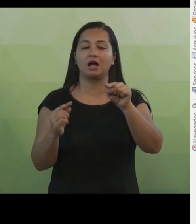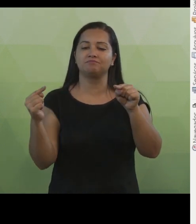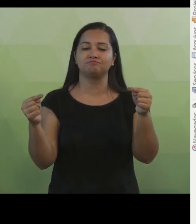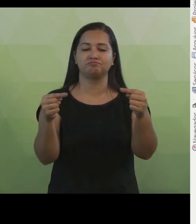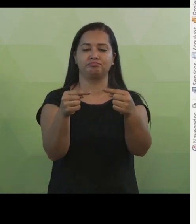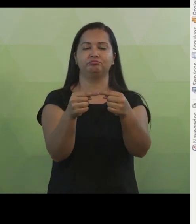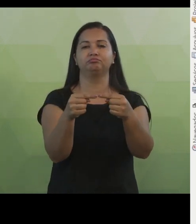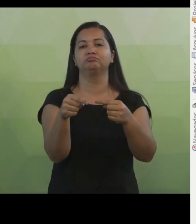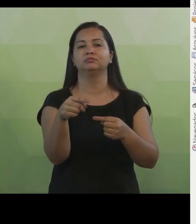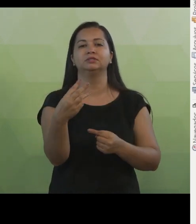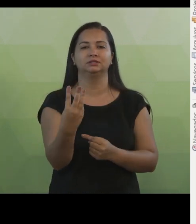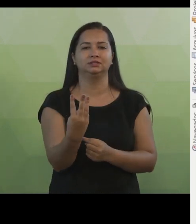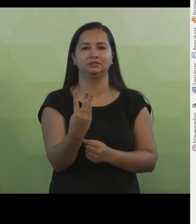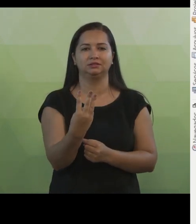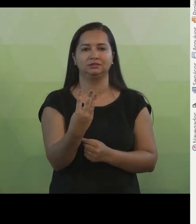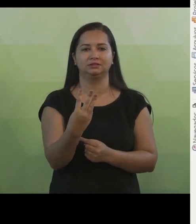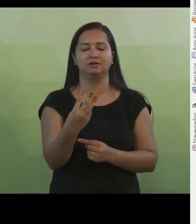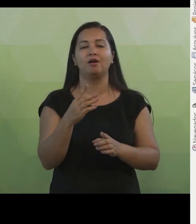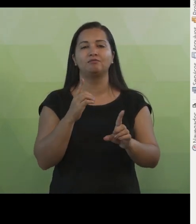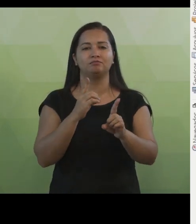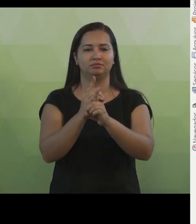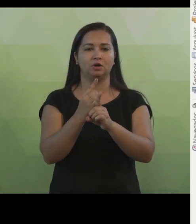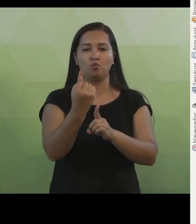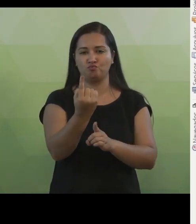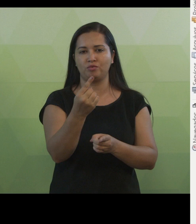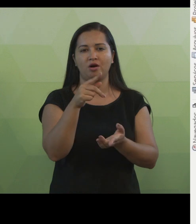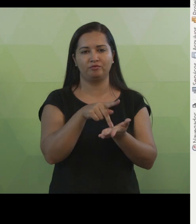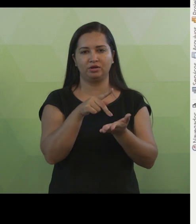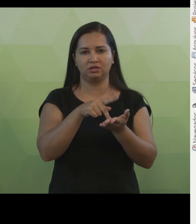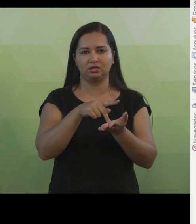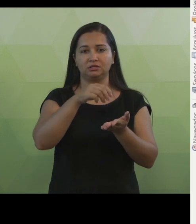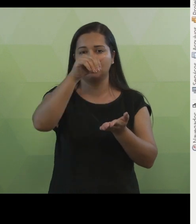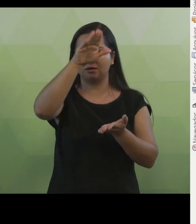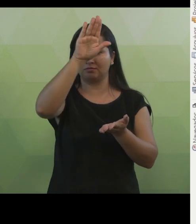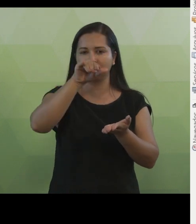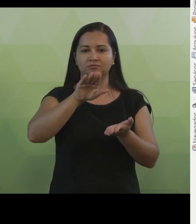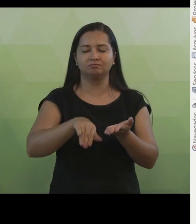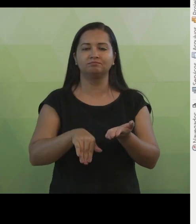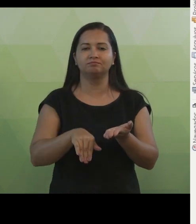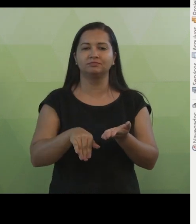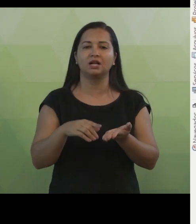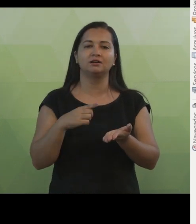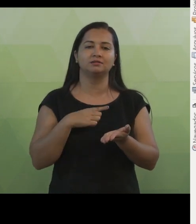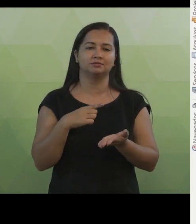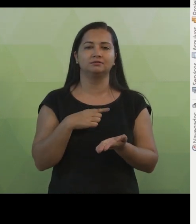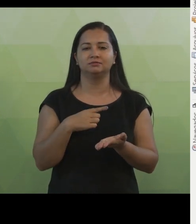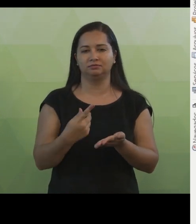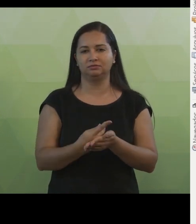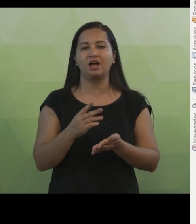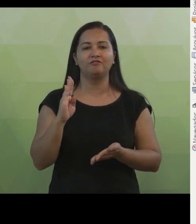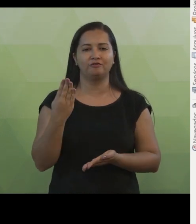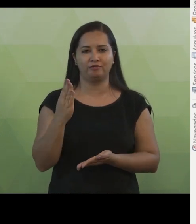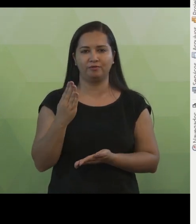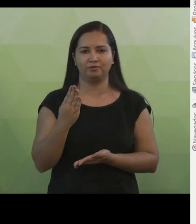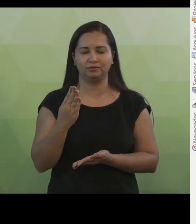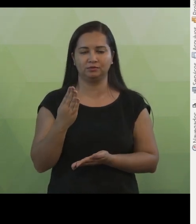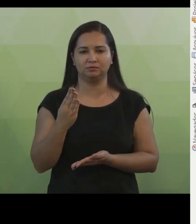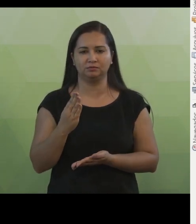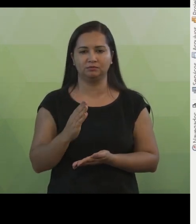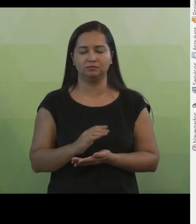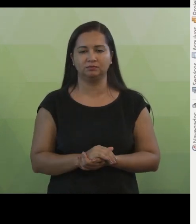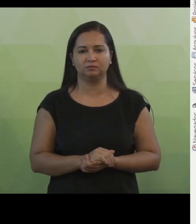Como a resposta é 3, ele verificou que não é 1, não é 2. Quando ele encontrou o caso verdadeiro 3, ele imprimiu o